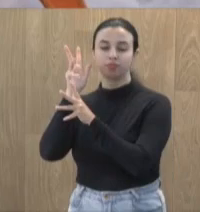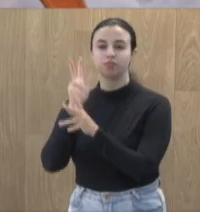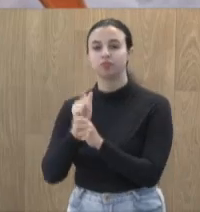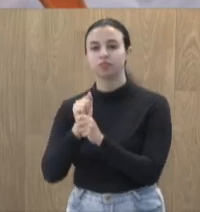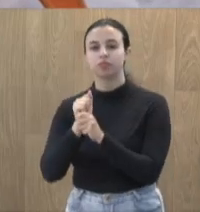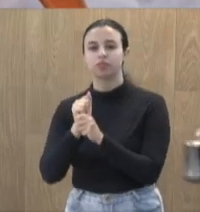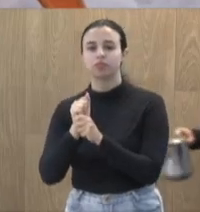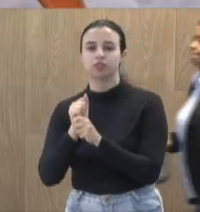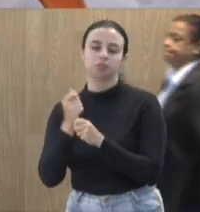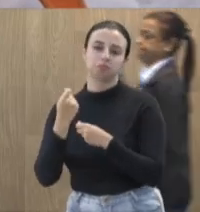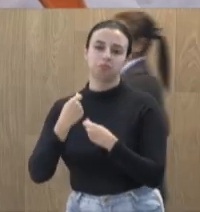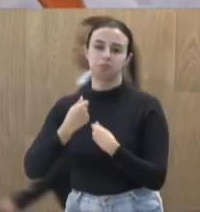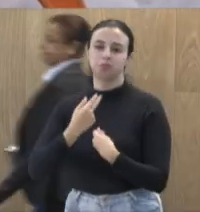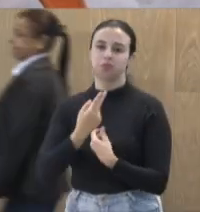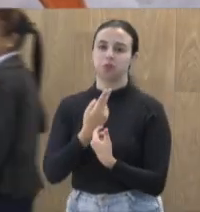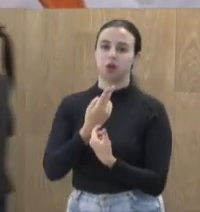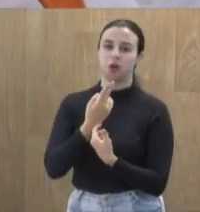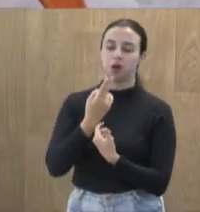dispensa minha apresentação.